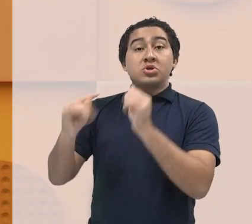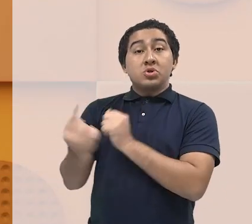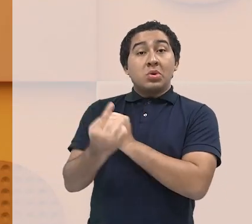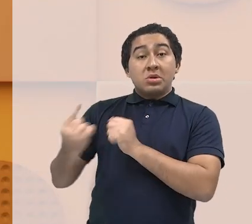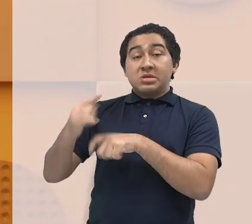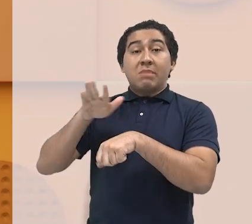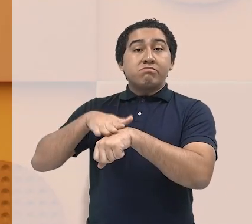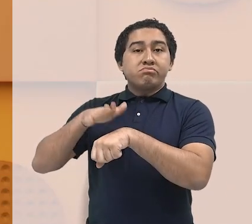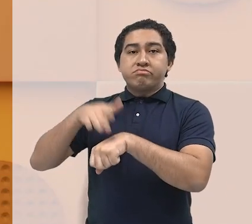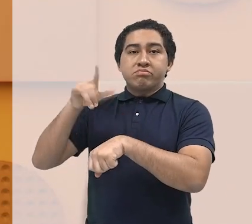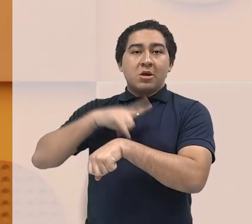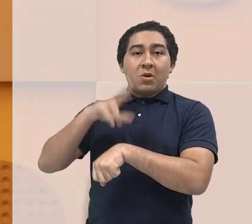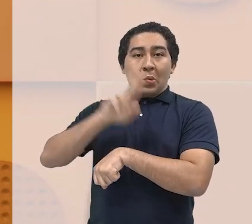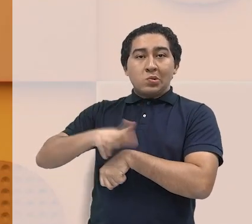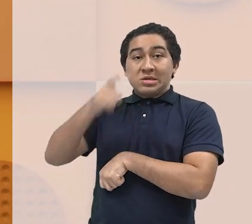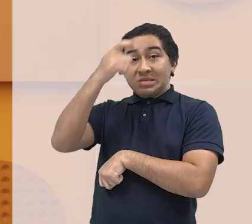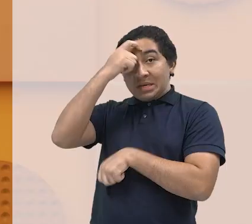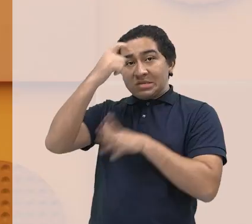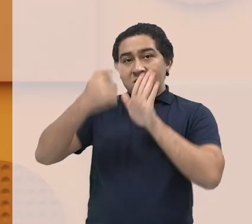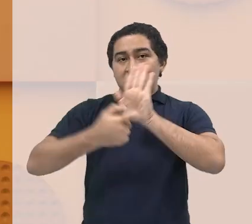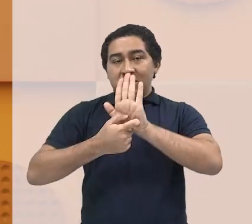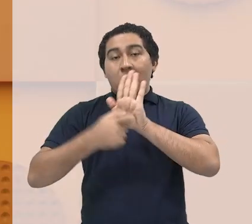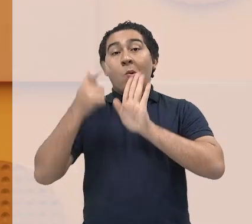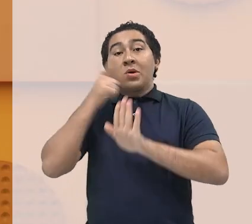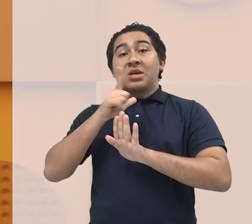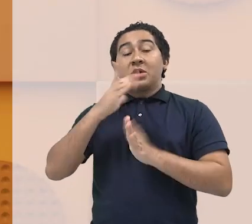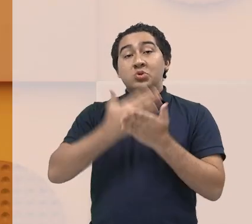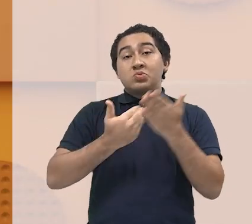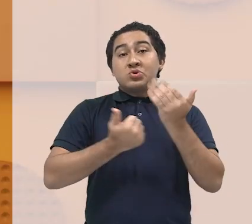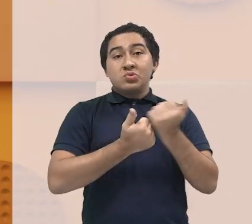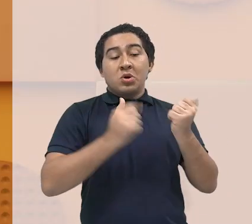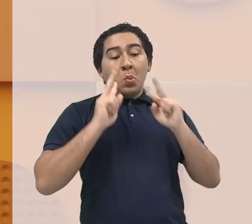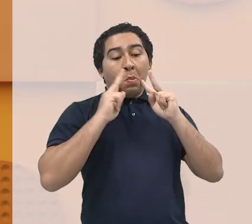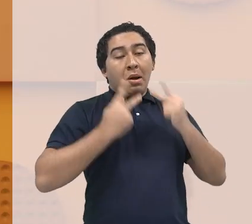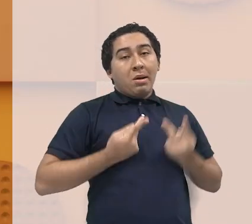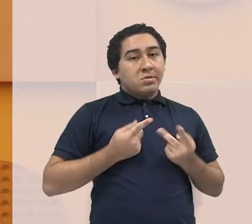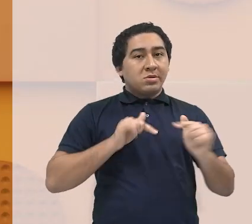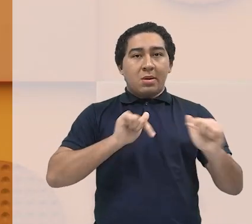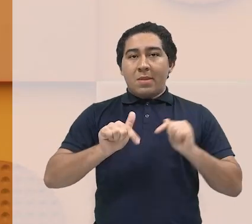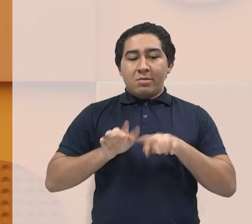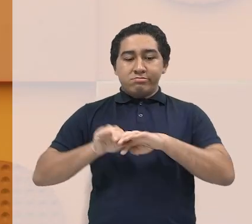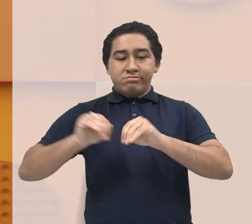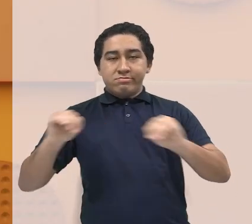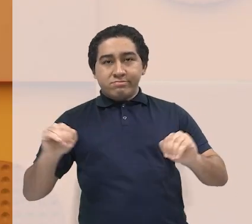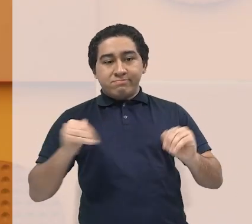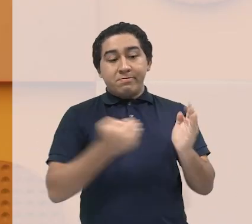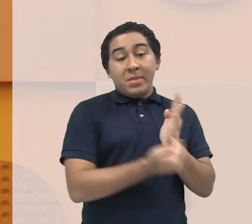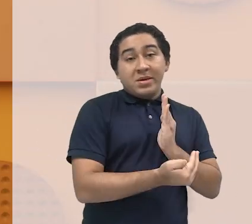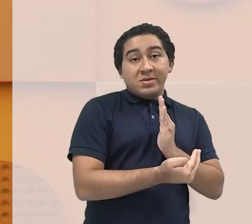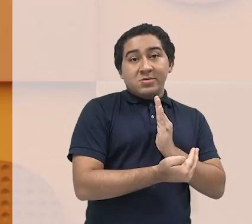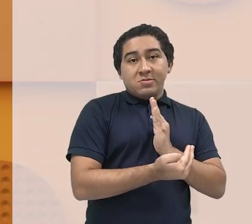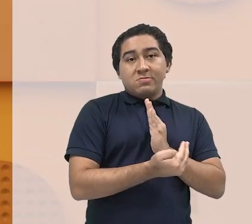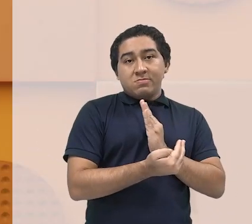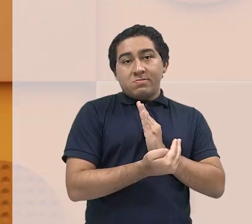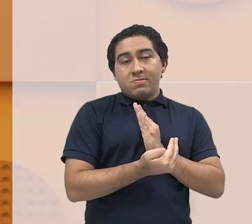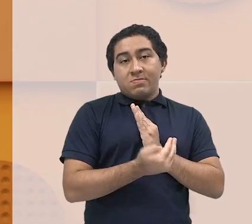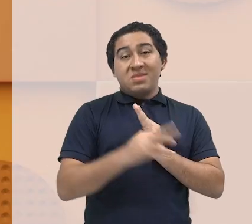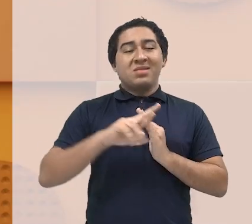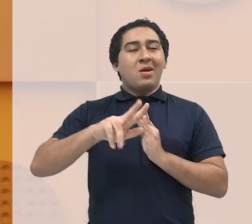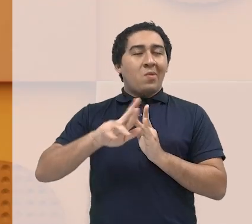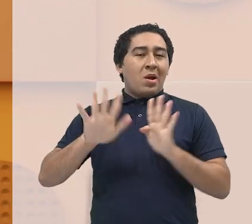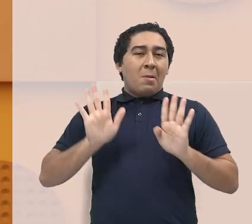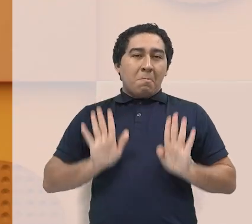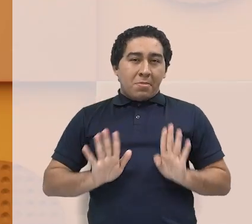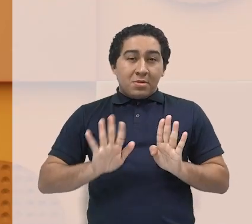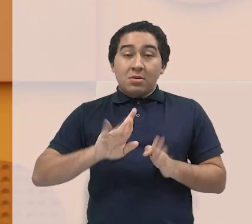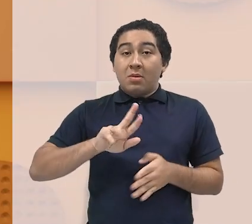vezes por uma inteligência artificial, conseguem substituir muito mais ainda o trabalho dos homens. Não estou